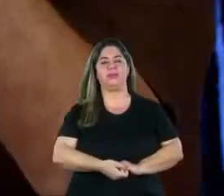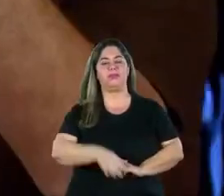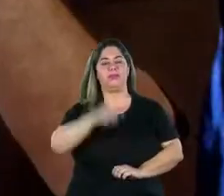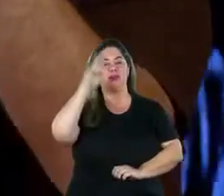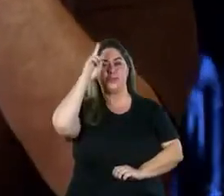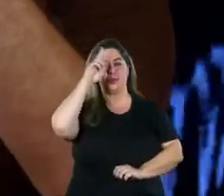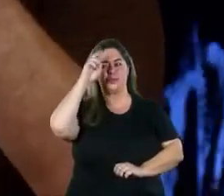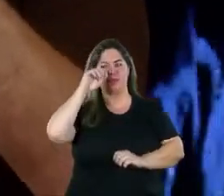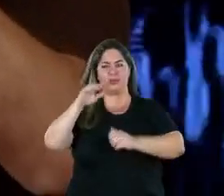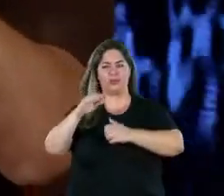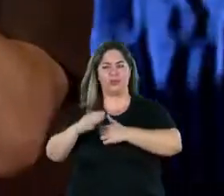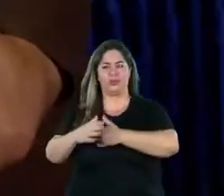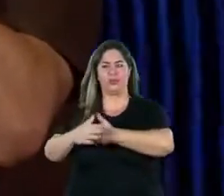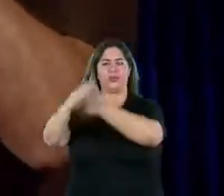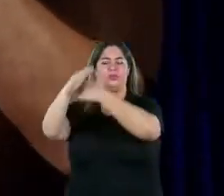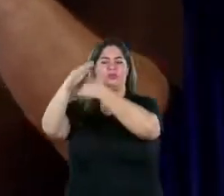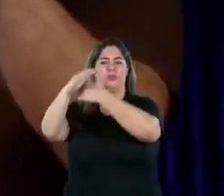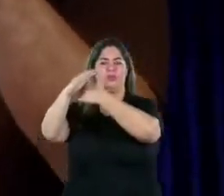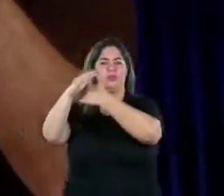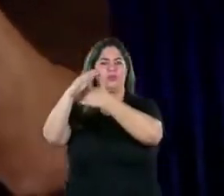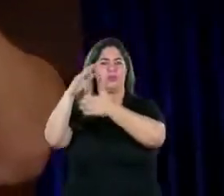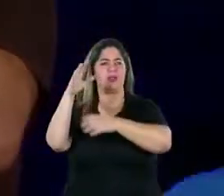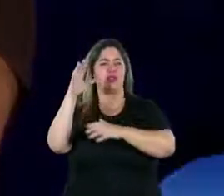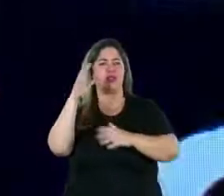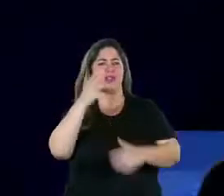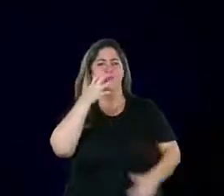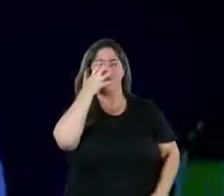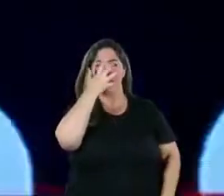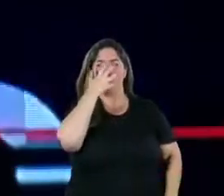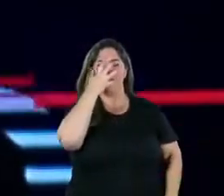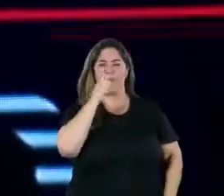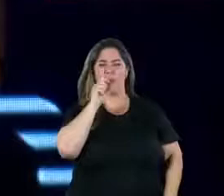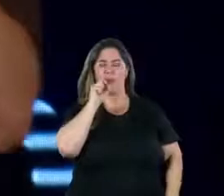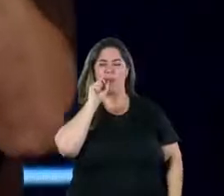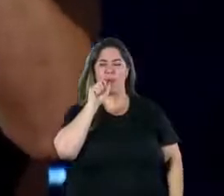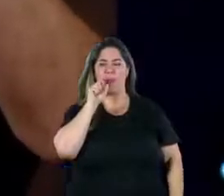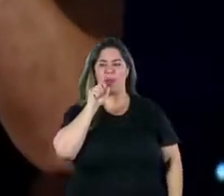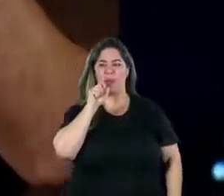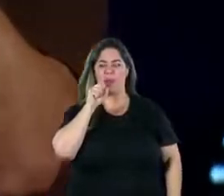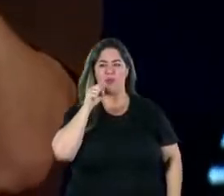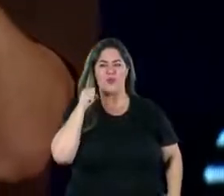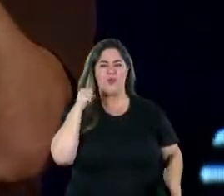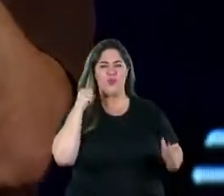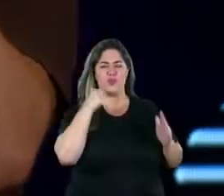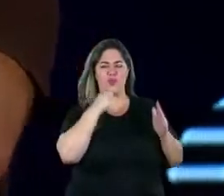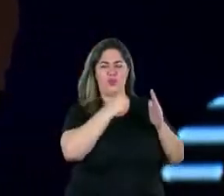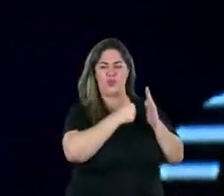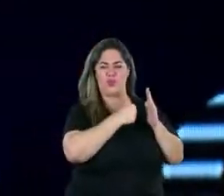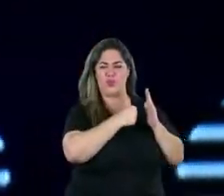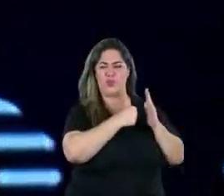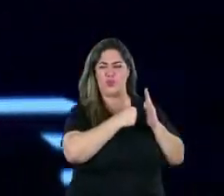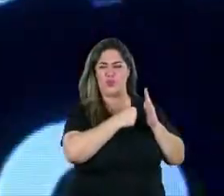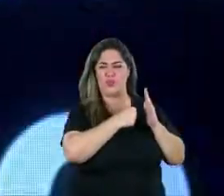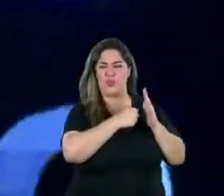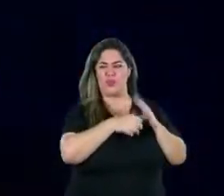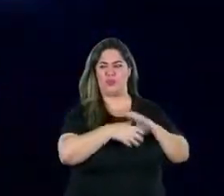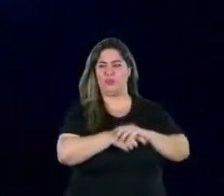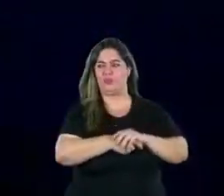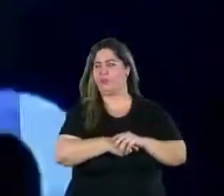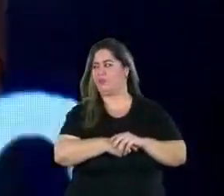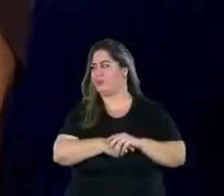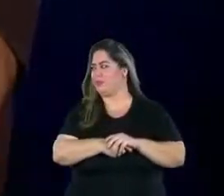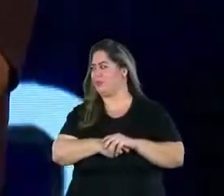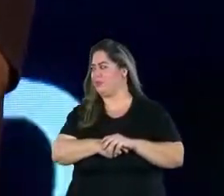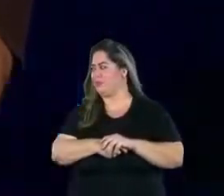de uma borboleta que se apaixonou por um soco. Um amor platônico de uma borboleta por um soco.